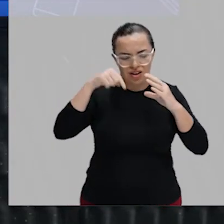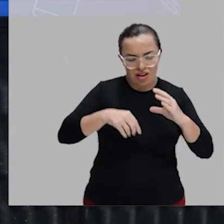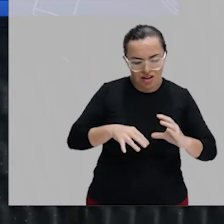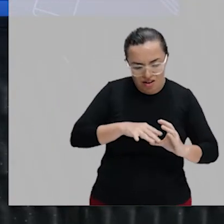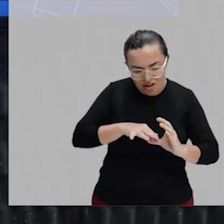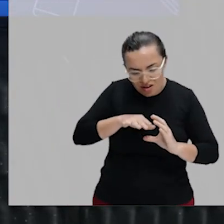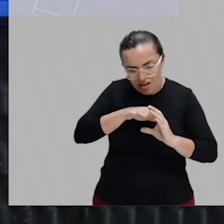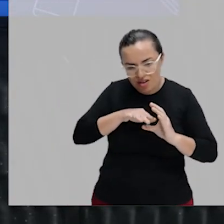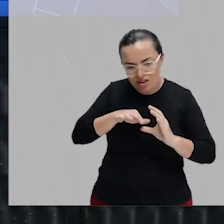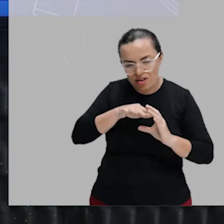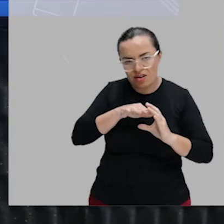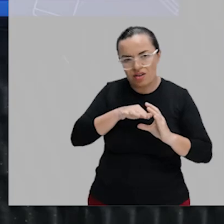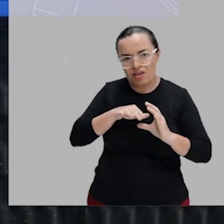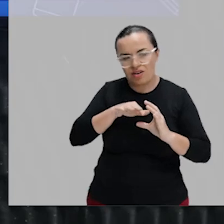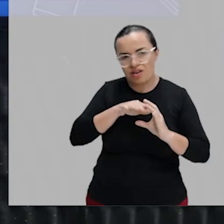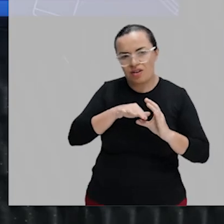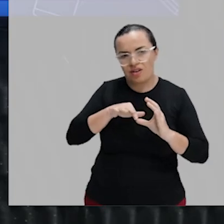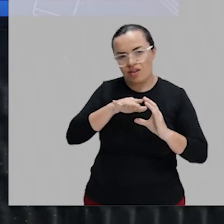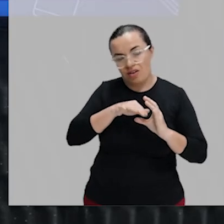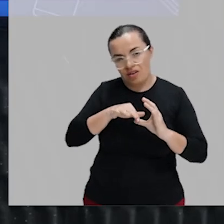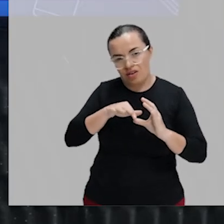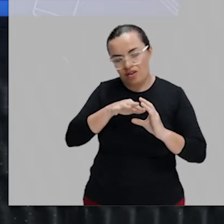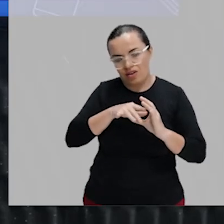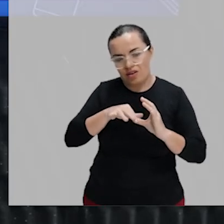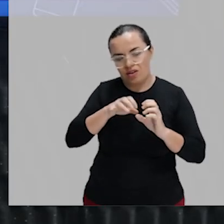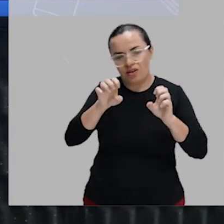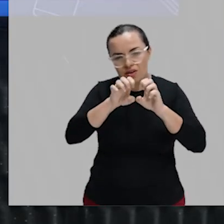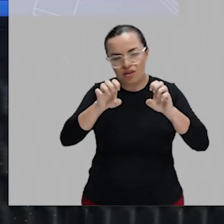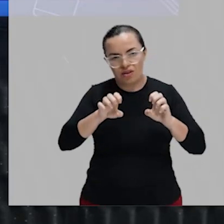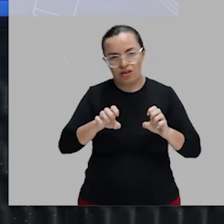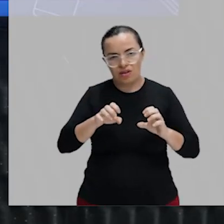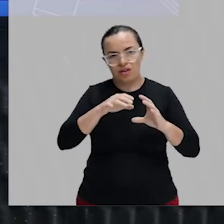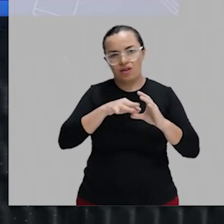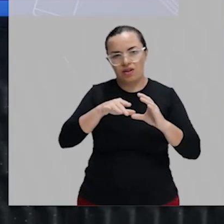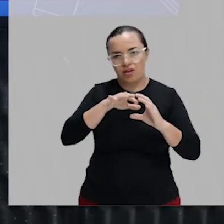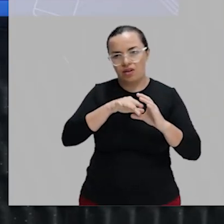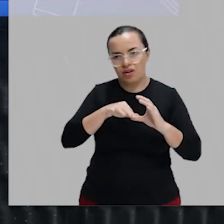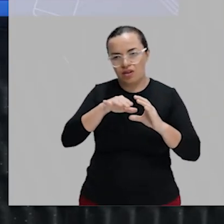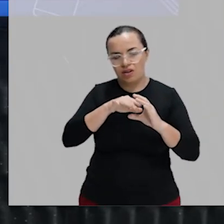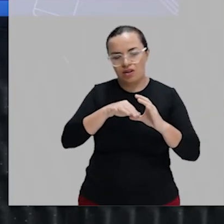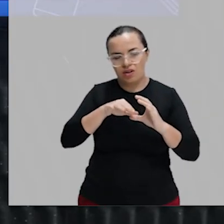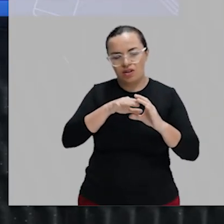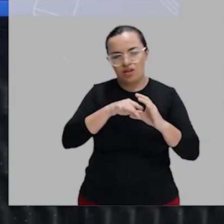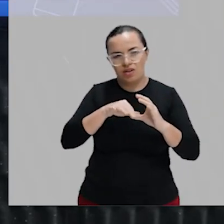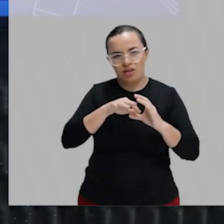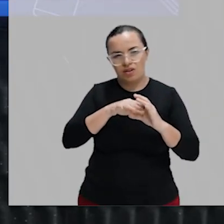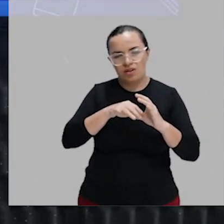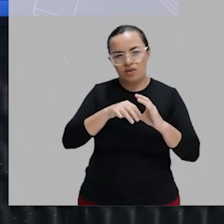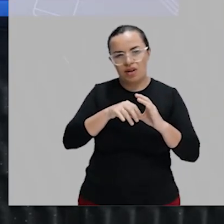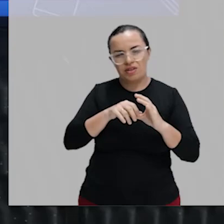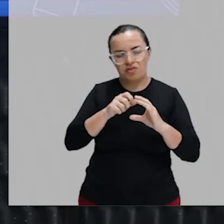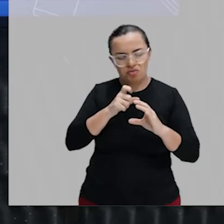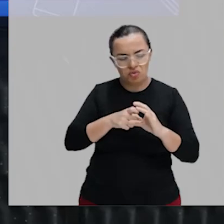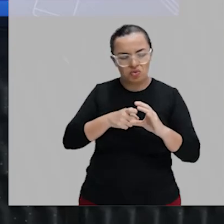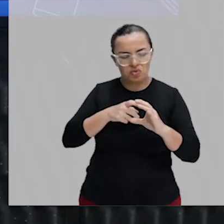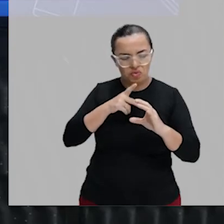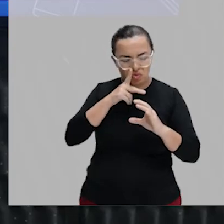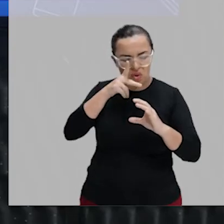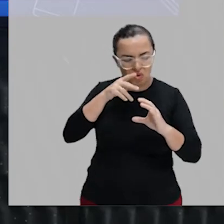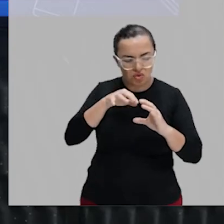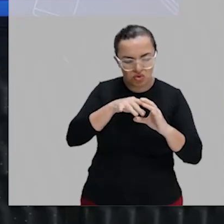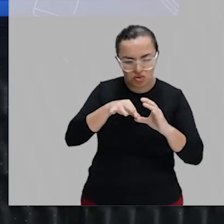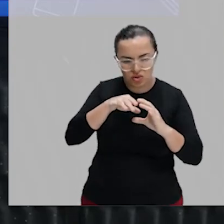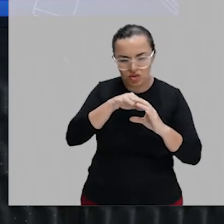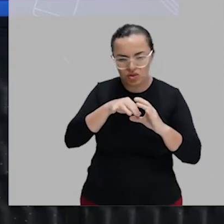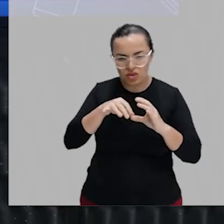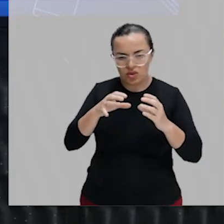vai... Antes ele estava com um formato, uma estrutura mais consistente. Então, quando a